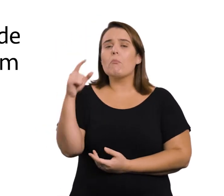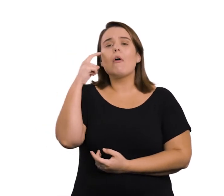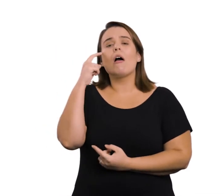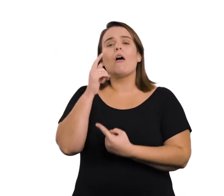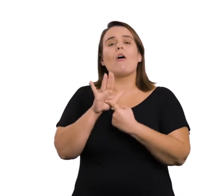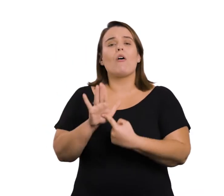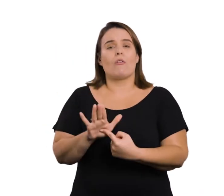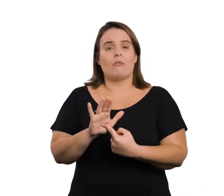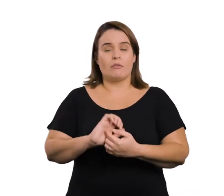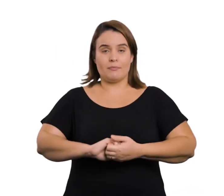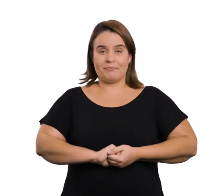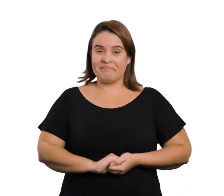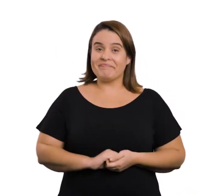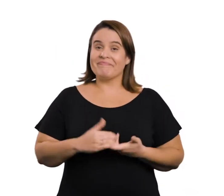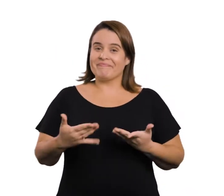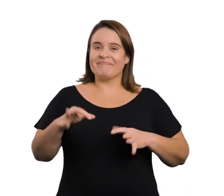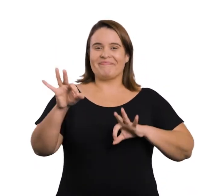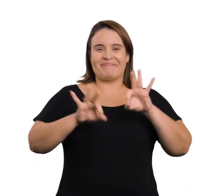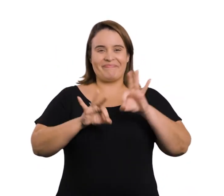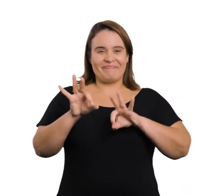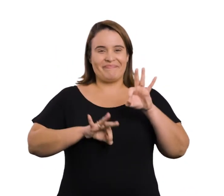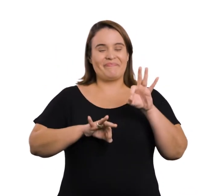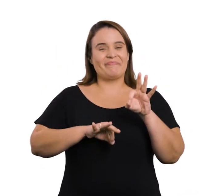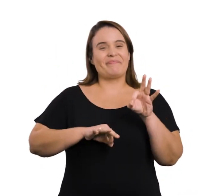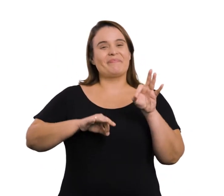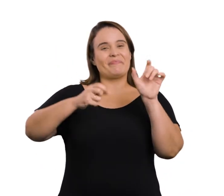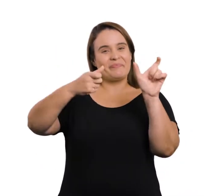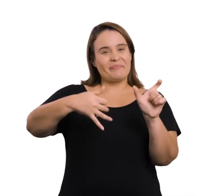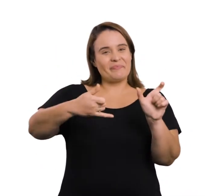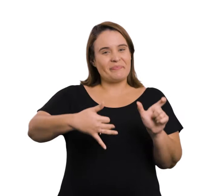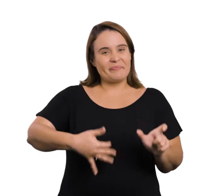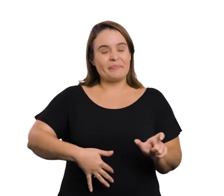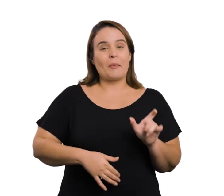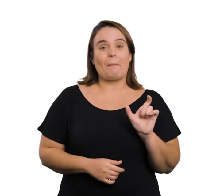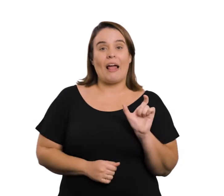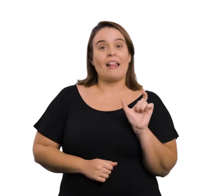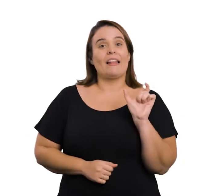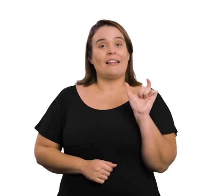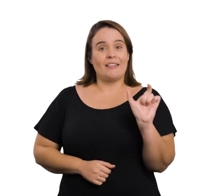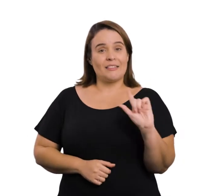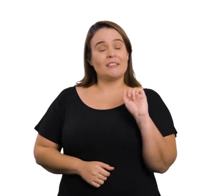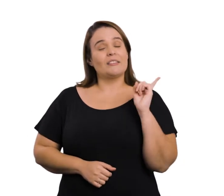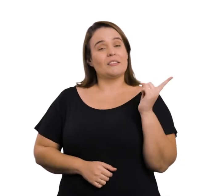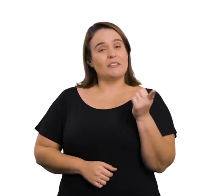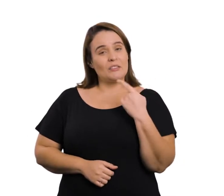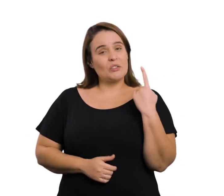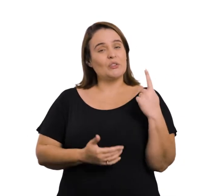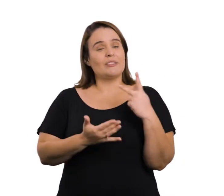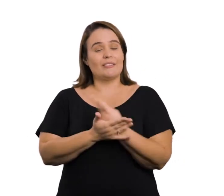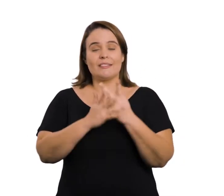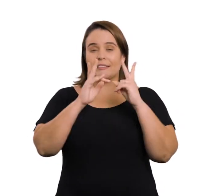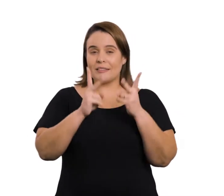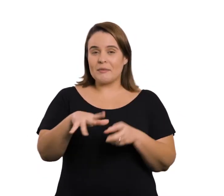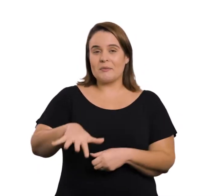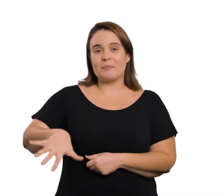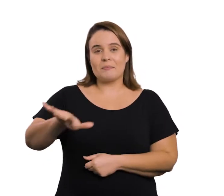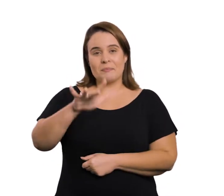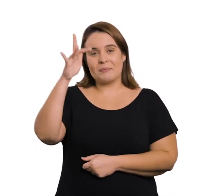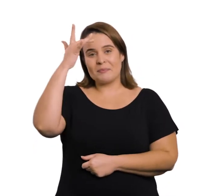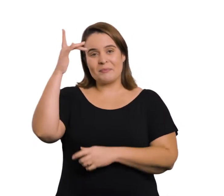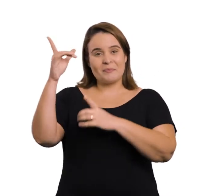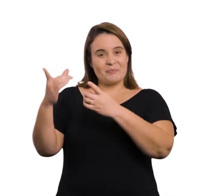refletir. Pensando nisso, organizamos um glossário com as palavras e expressões mais frequentes no universo das pessoas